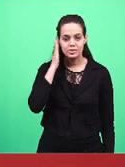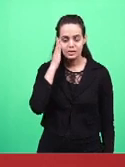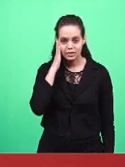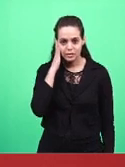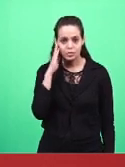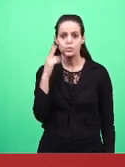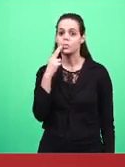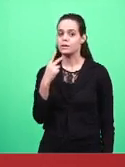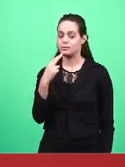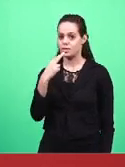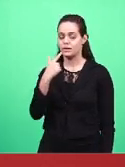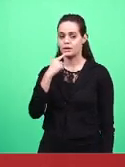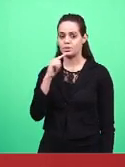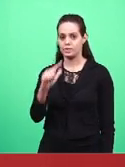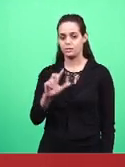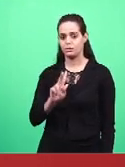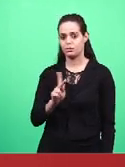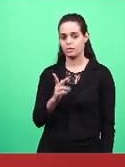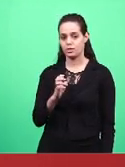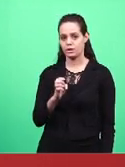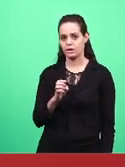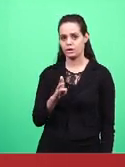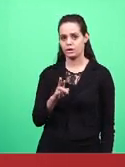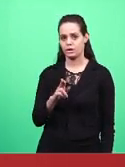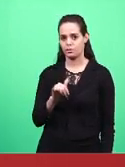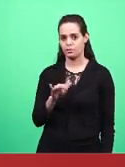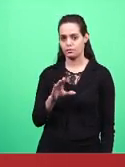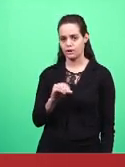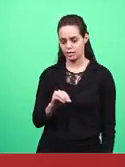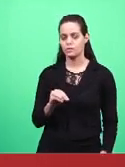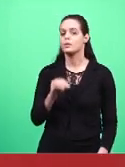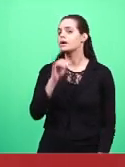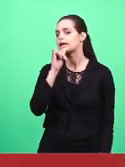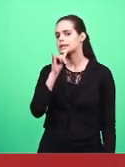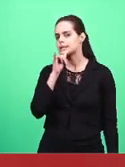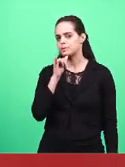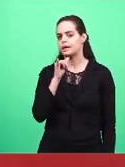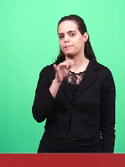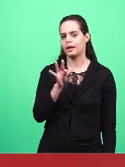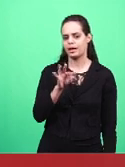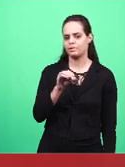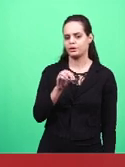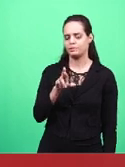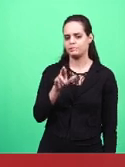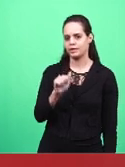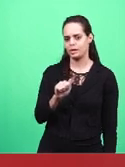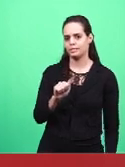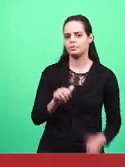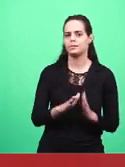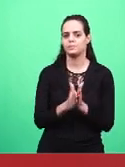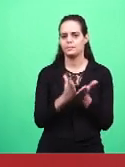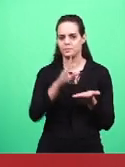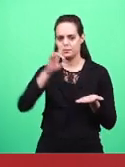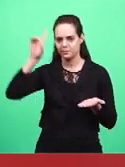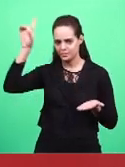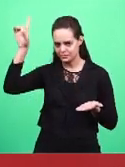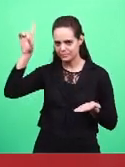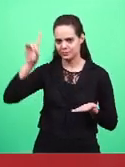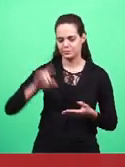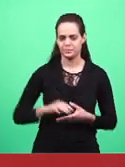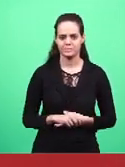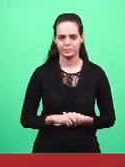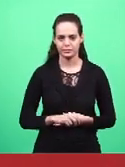aconteceu com eles? Qual era a preocupação? Vejam só, hoje você vai a Israel, você